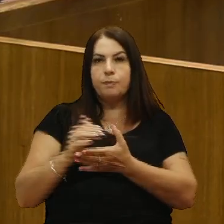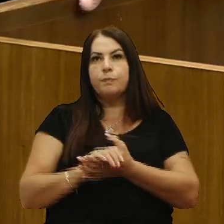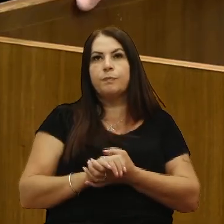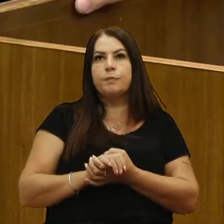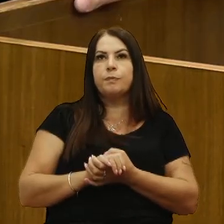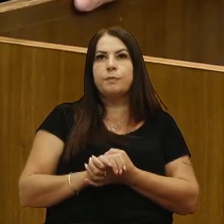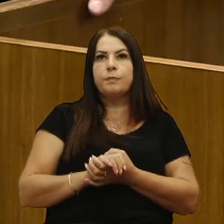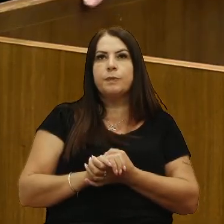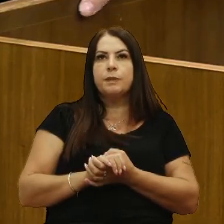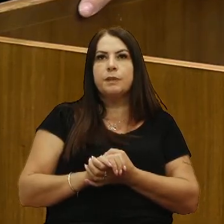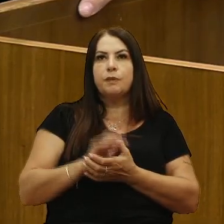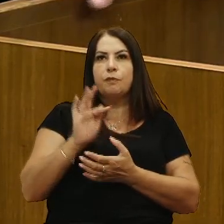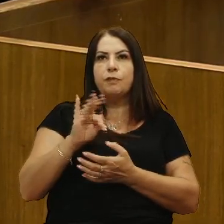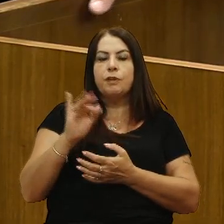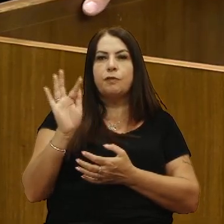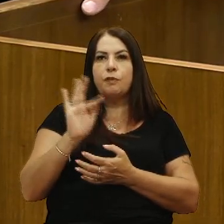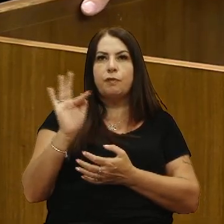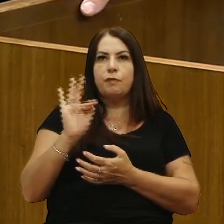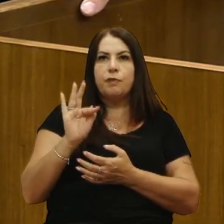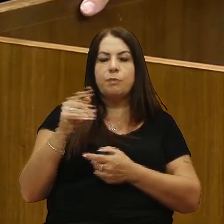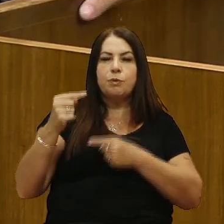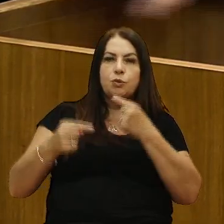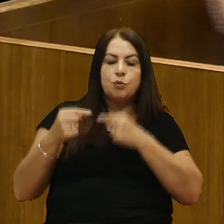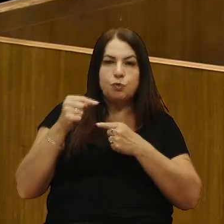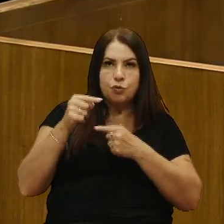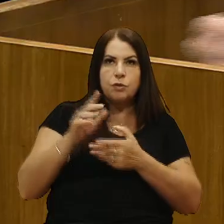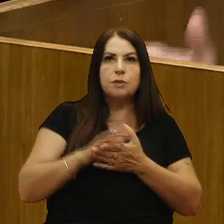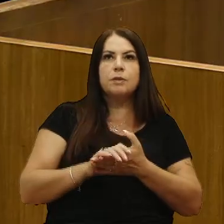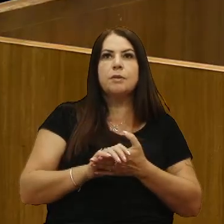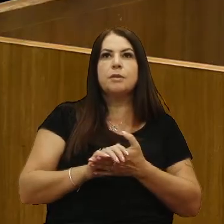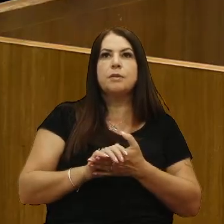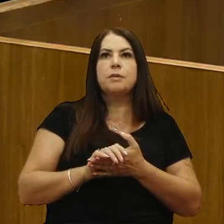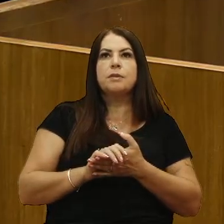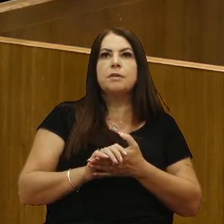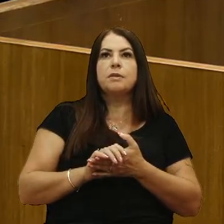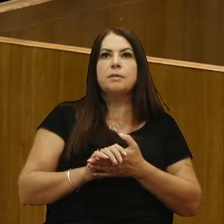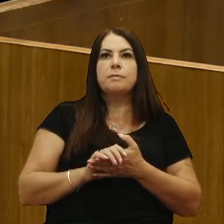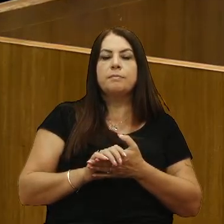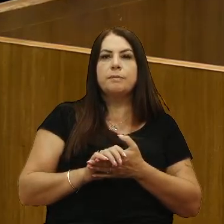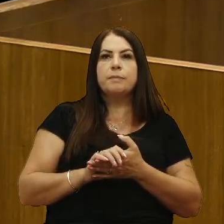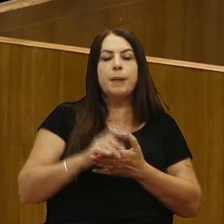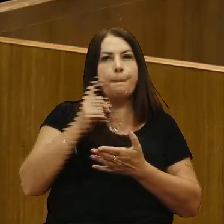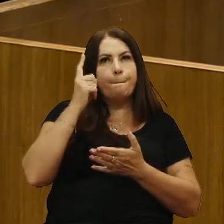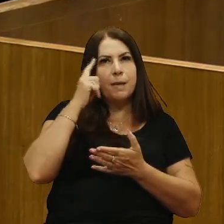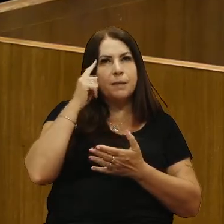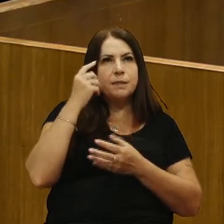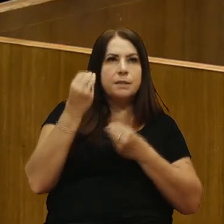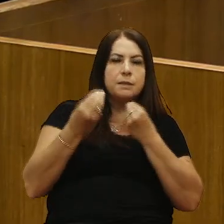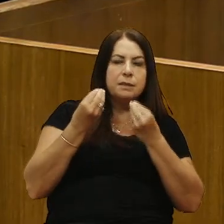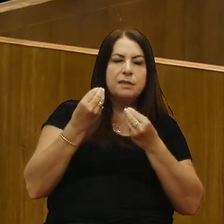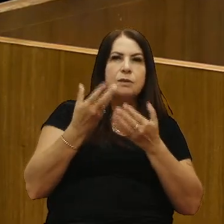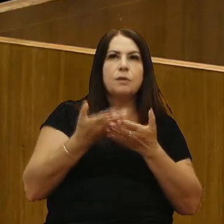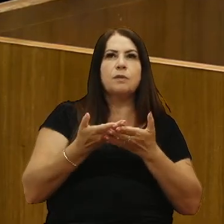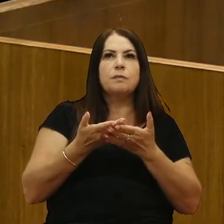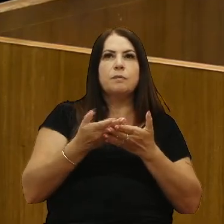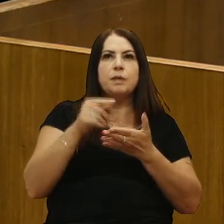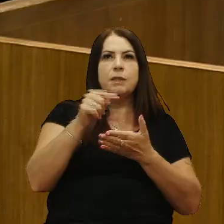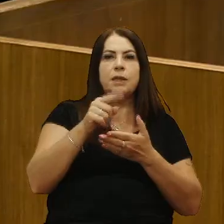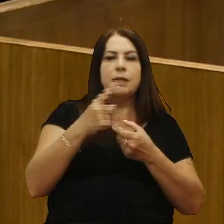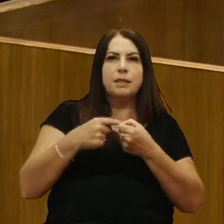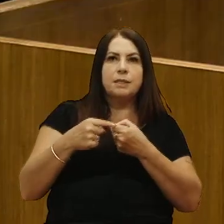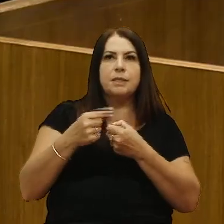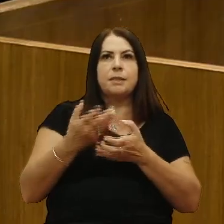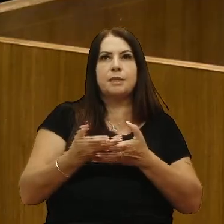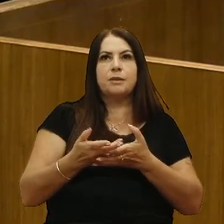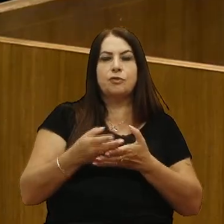que vai ser provavelmente no fim de fevereiro, vamos discutir isso ainda, para que a gente possa pensar medidas, né, aqui na nossa